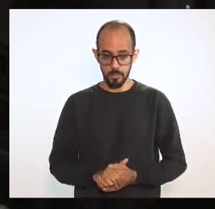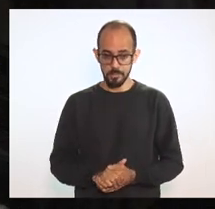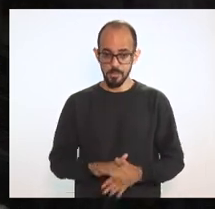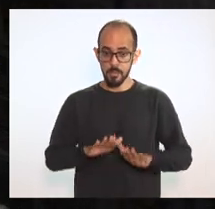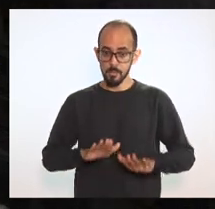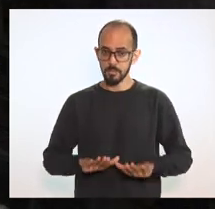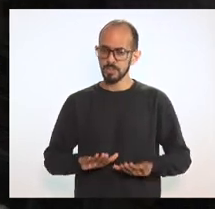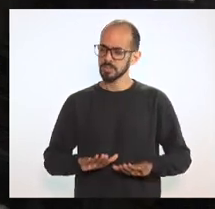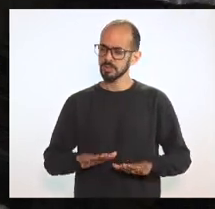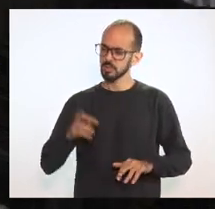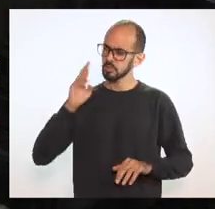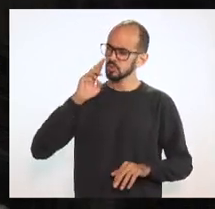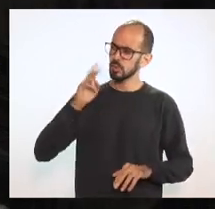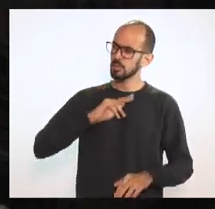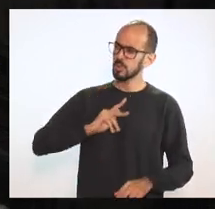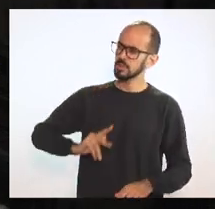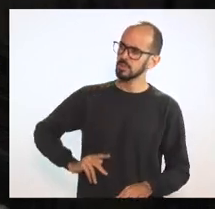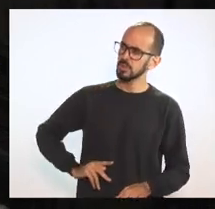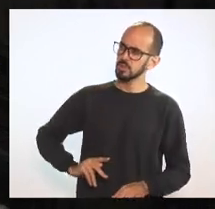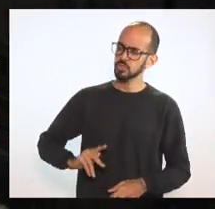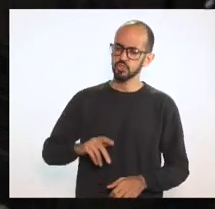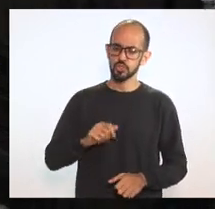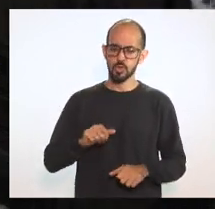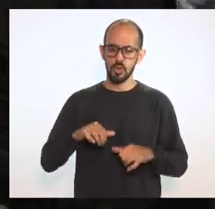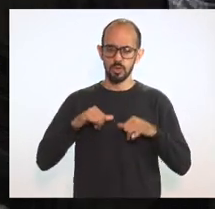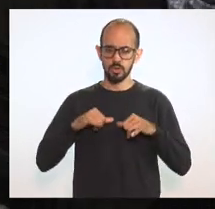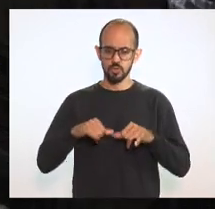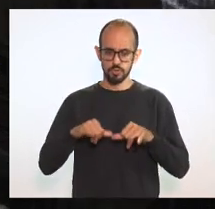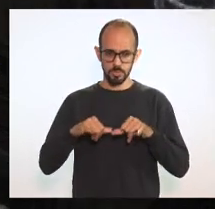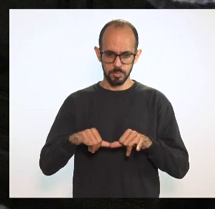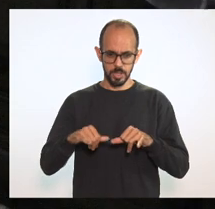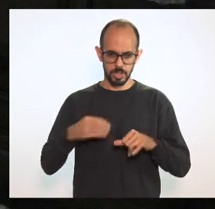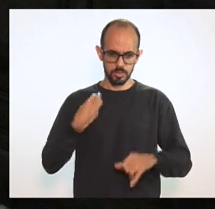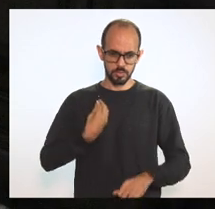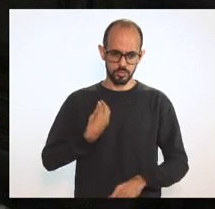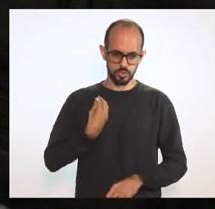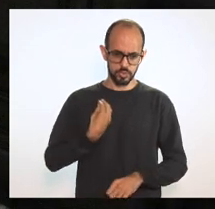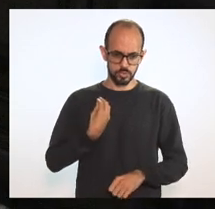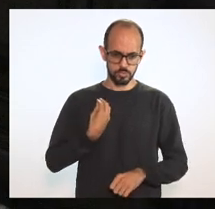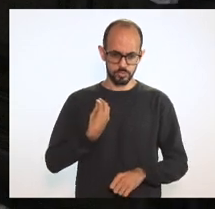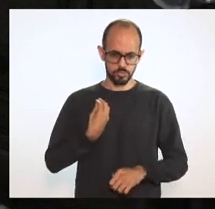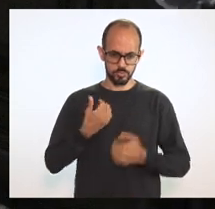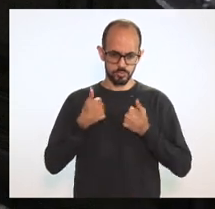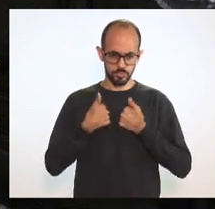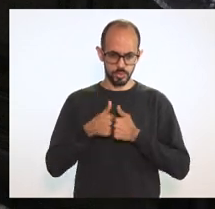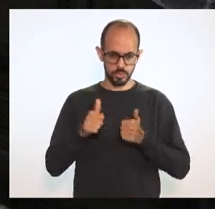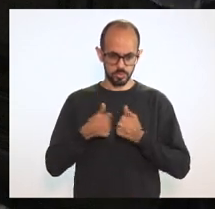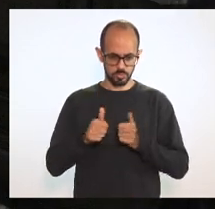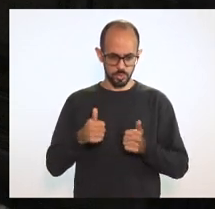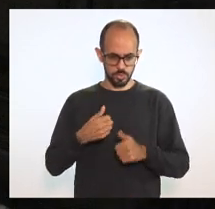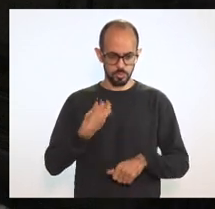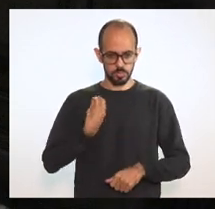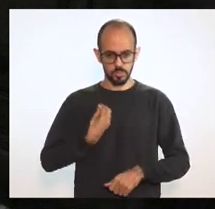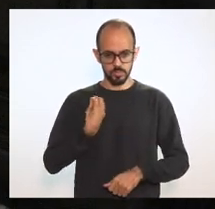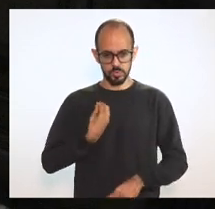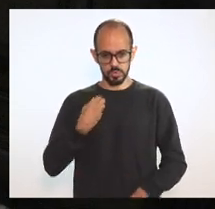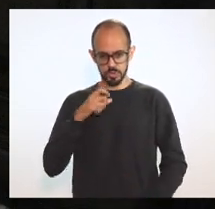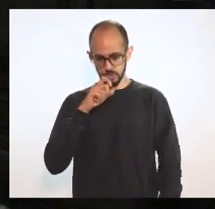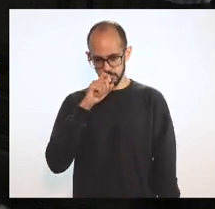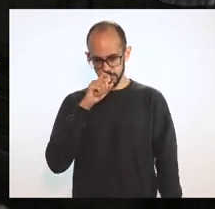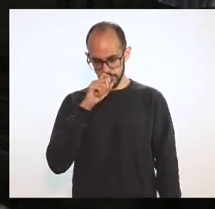senhor presidente, o supermercado está funcionando, o transporte público está funcionando,